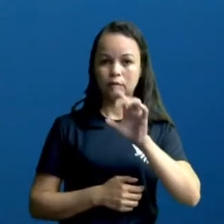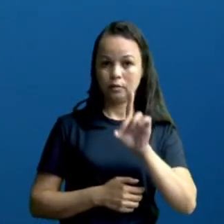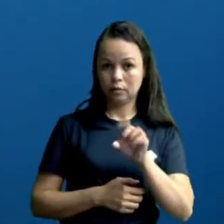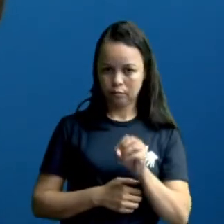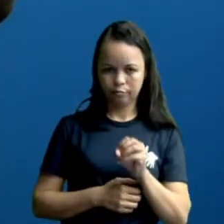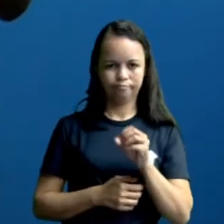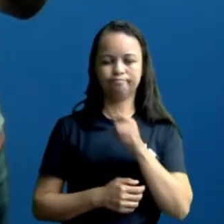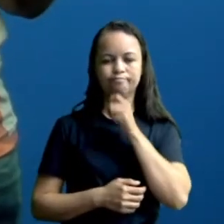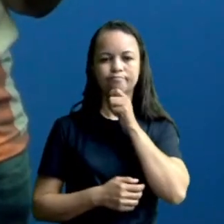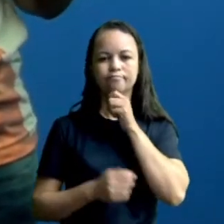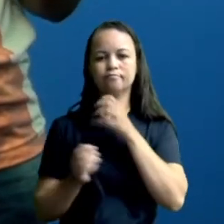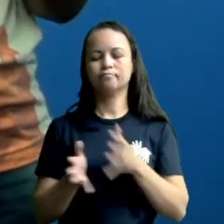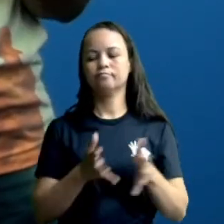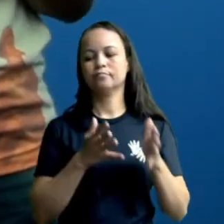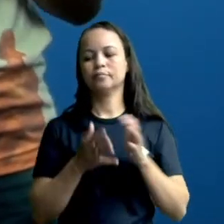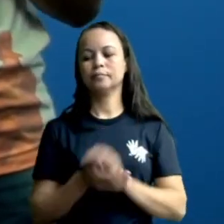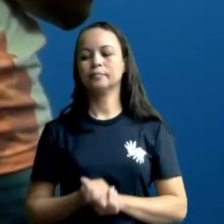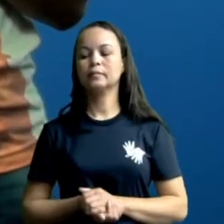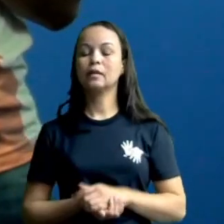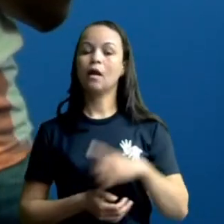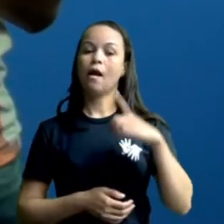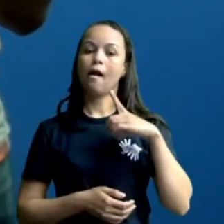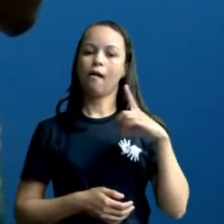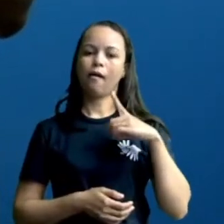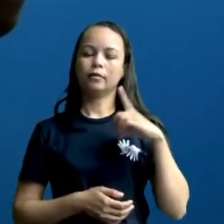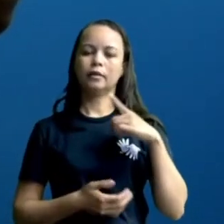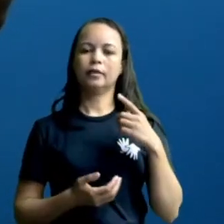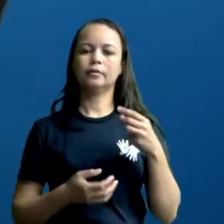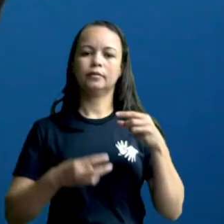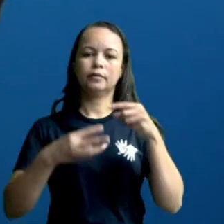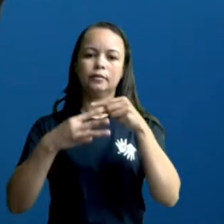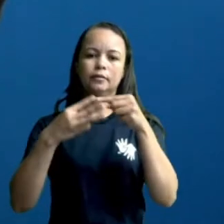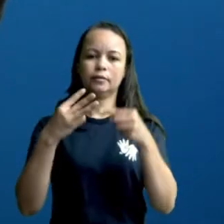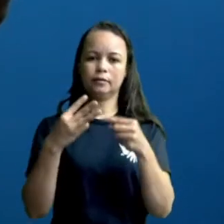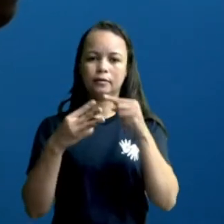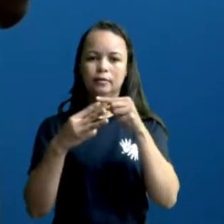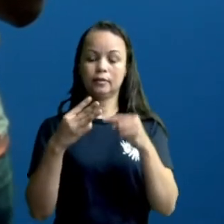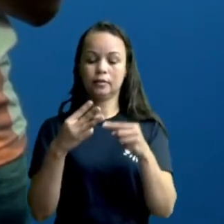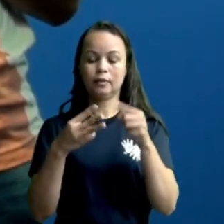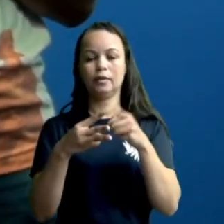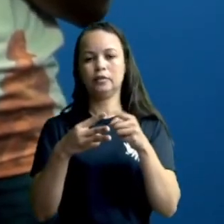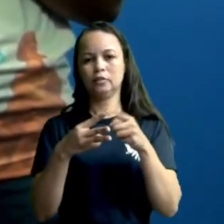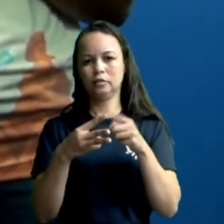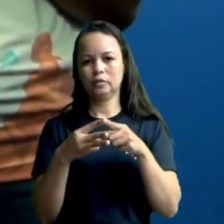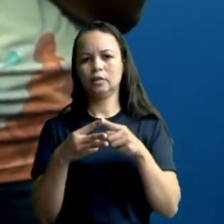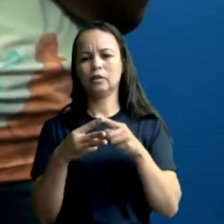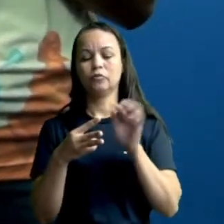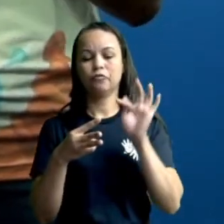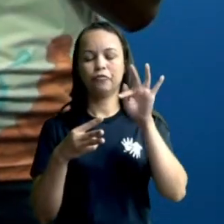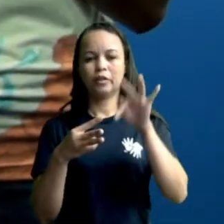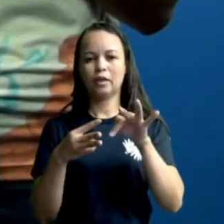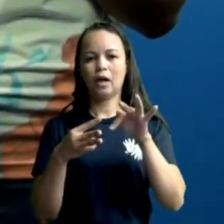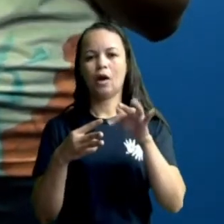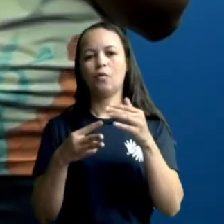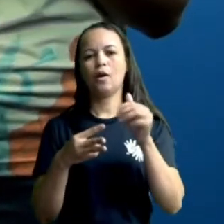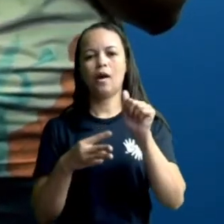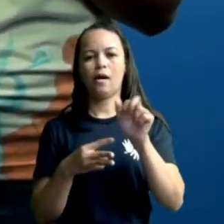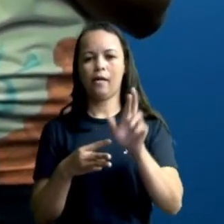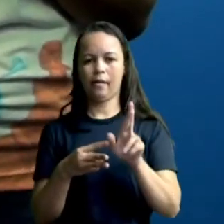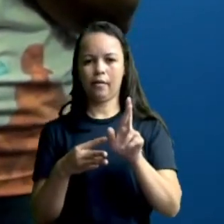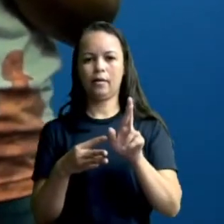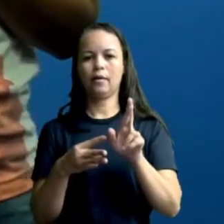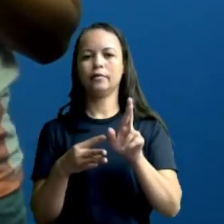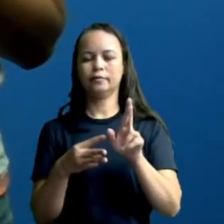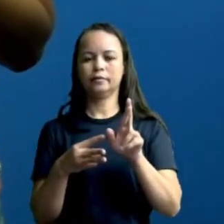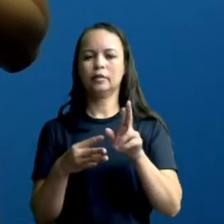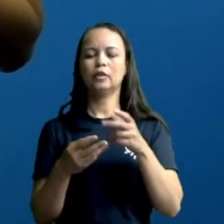está conjugado. E aí a gente tem 3 terminações de infinitivo. A gente tem verbos que terminam em AR,